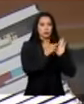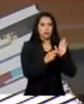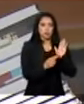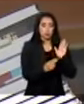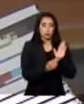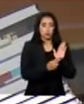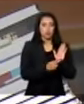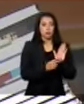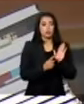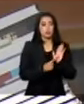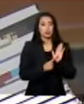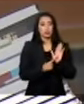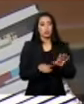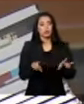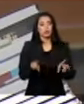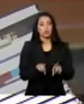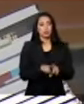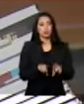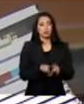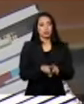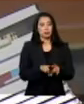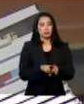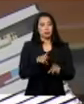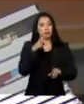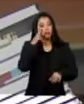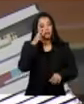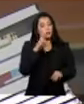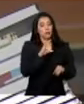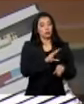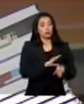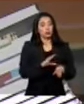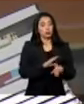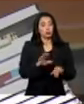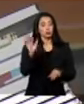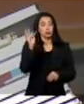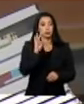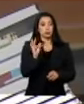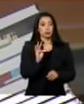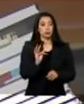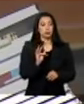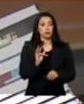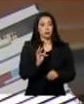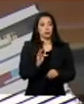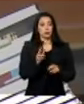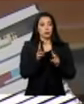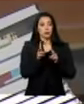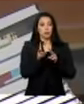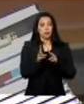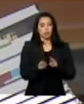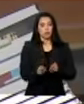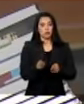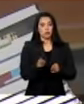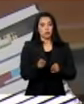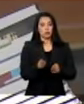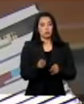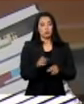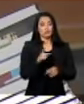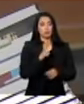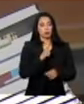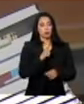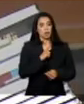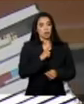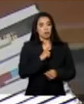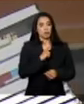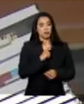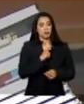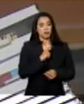reproduz previsão da Constituição Federal. Conforme aduz, o preceito em jogo não